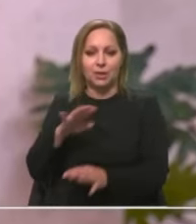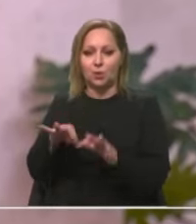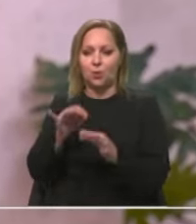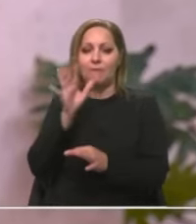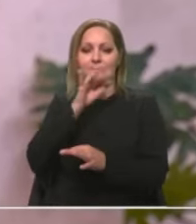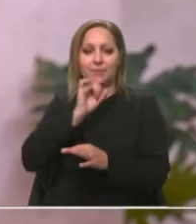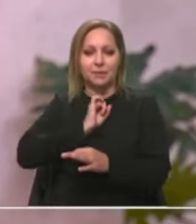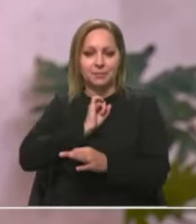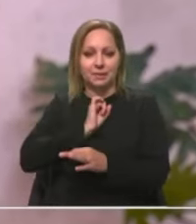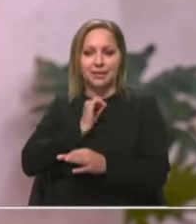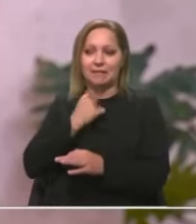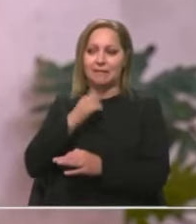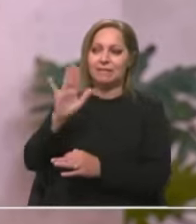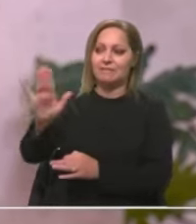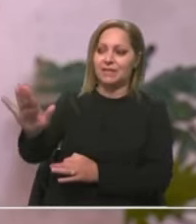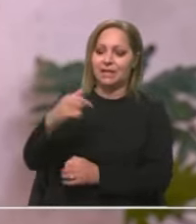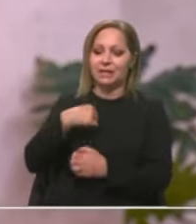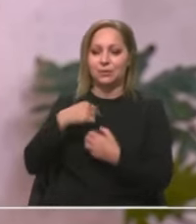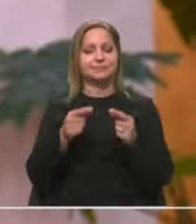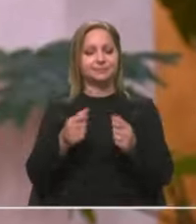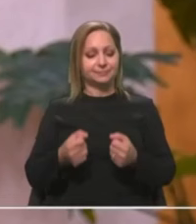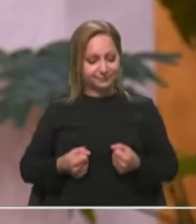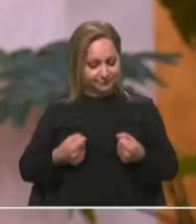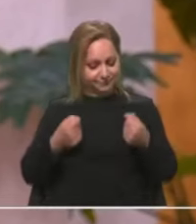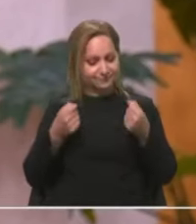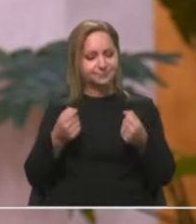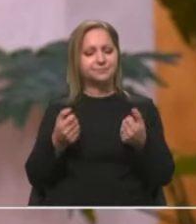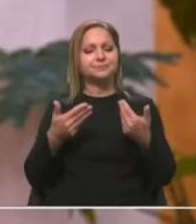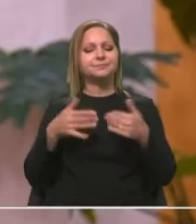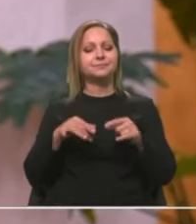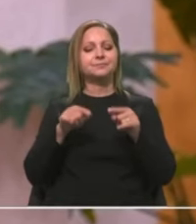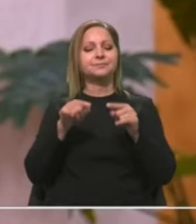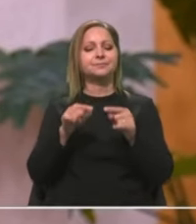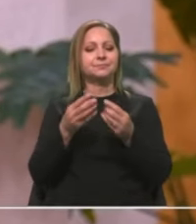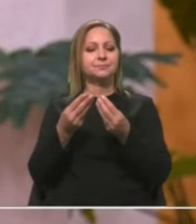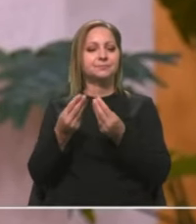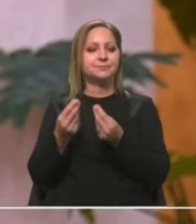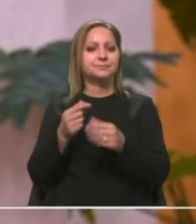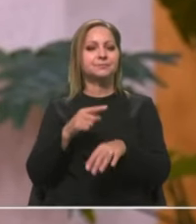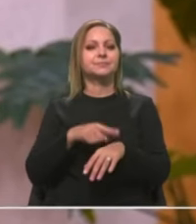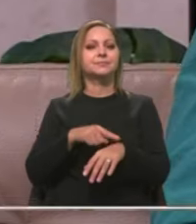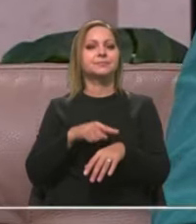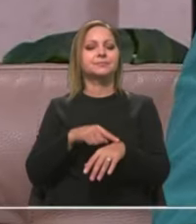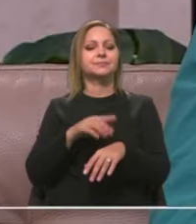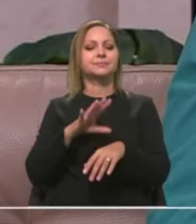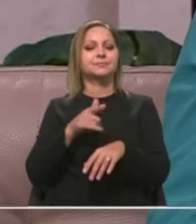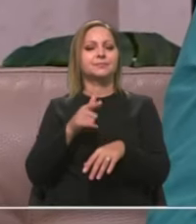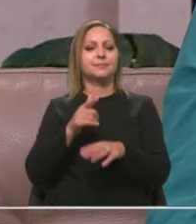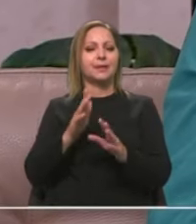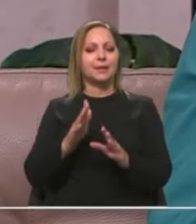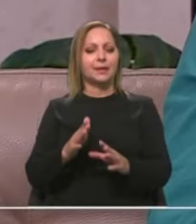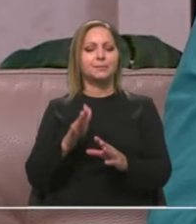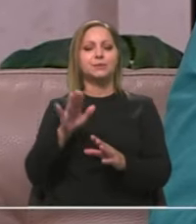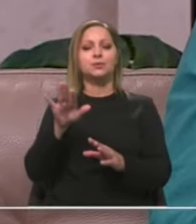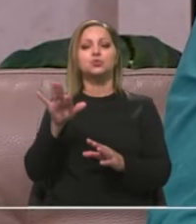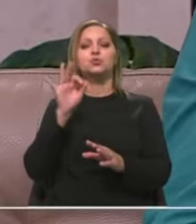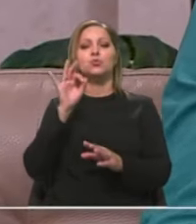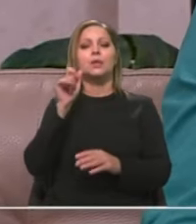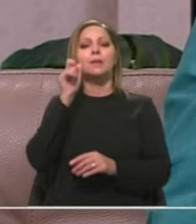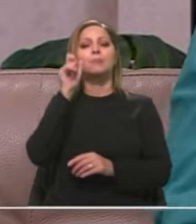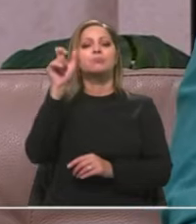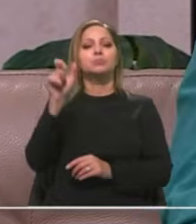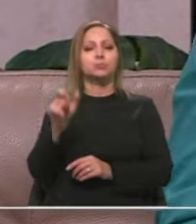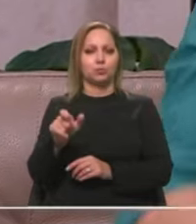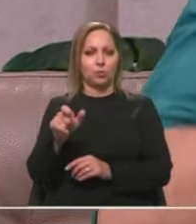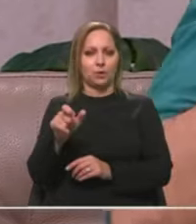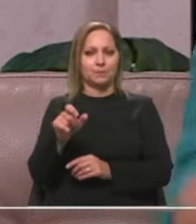aí, sair, doeu muito. E aqueles momentos em que é preciso nomear alguém, que é preciso